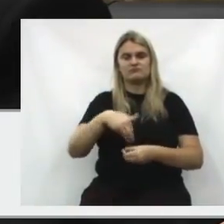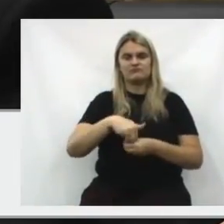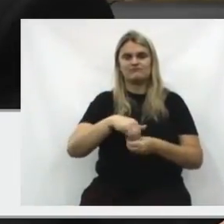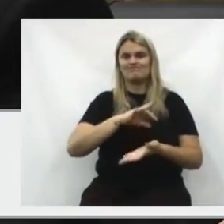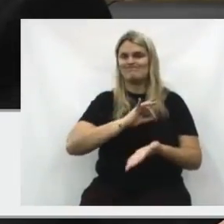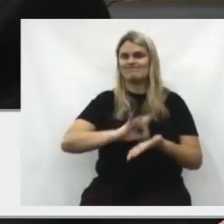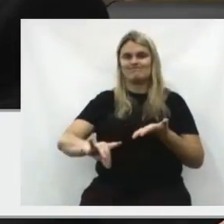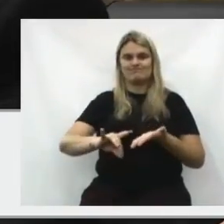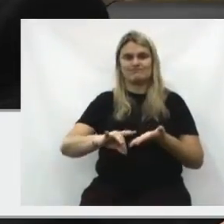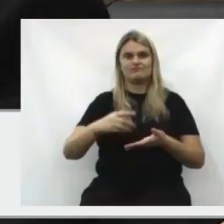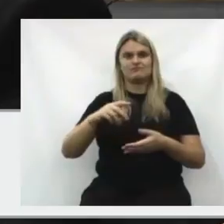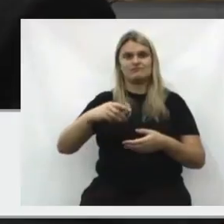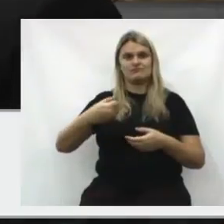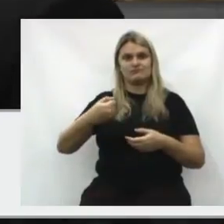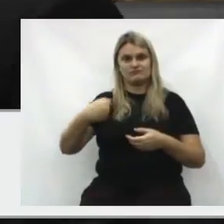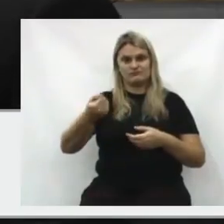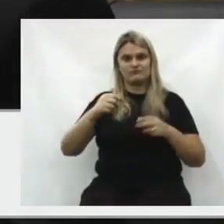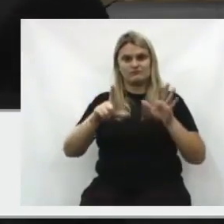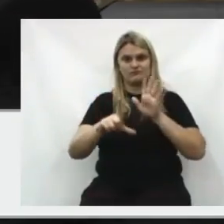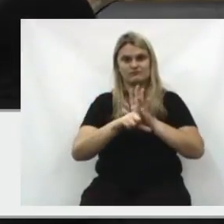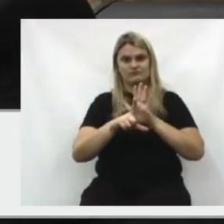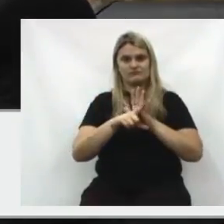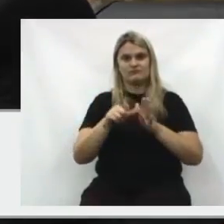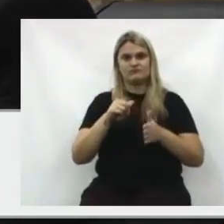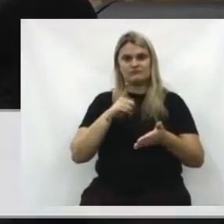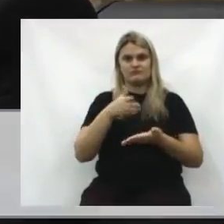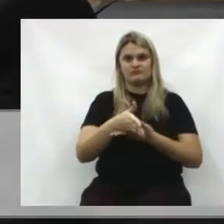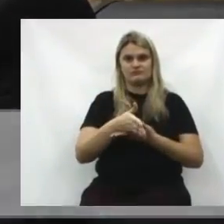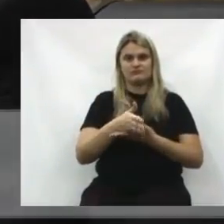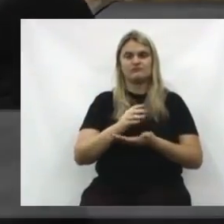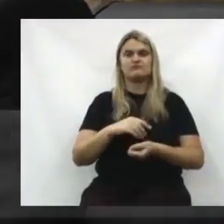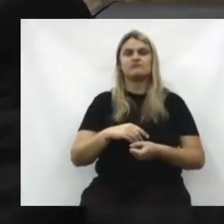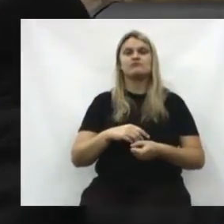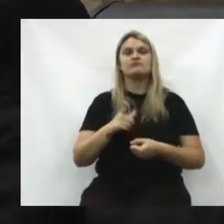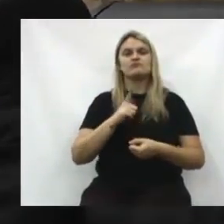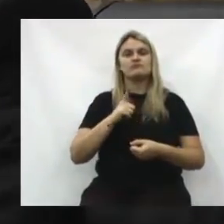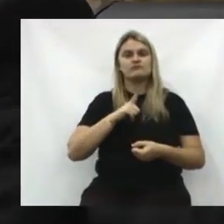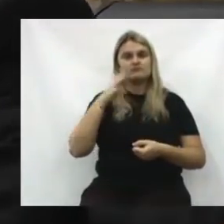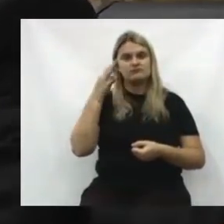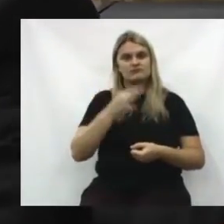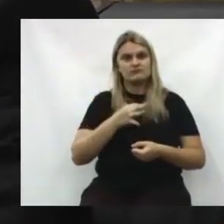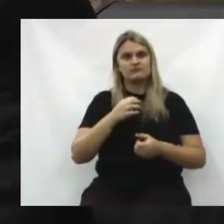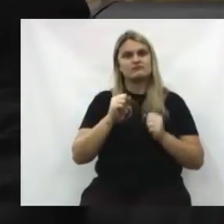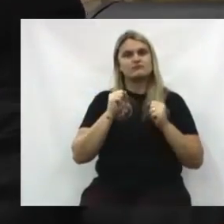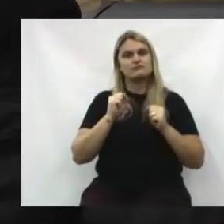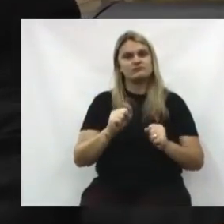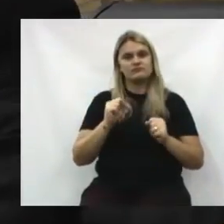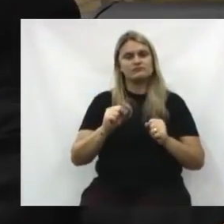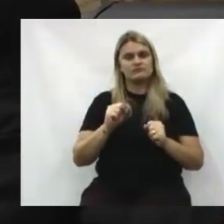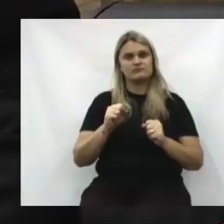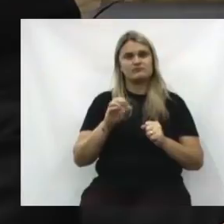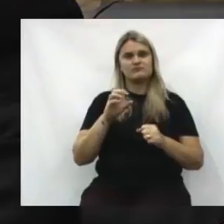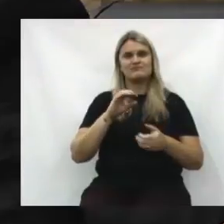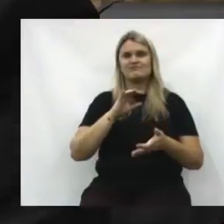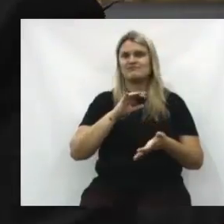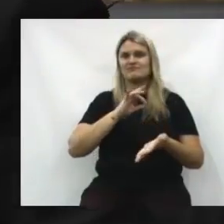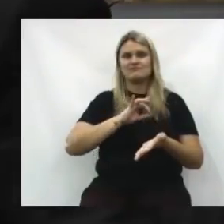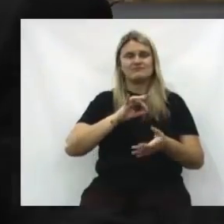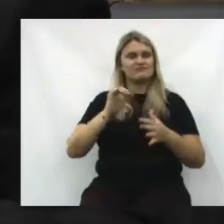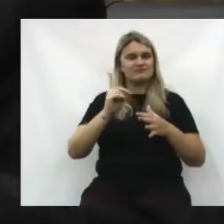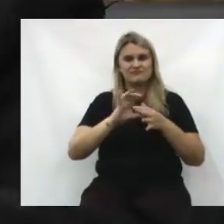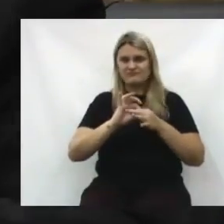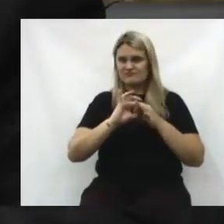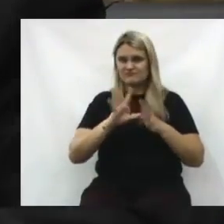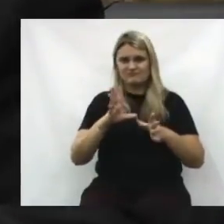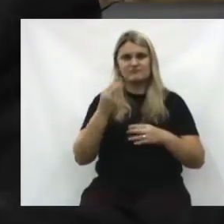assinaram essa voto de repúdio sobre essa lei que está para ser implantada. Na certeza de podermos,